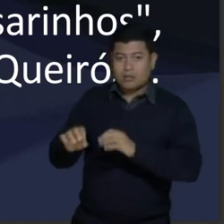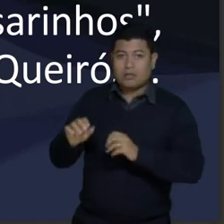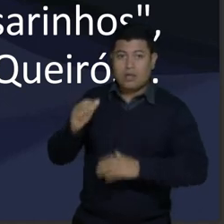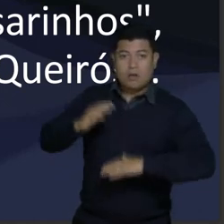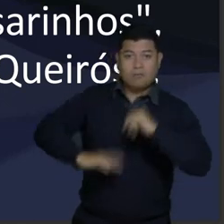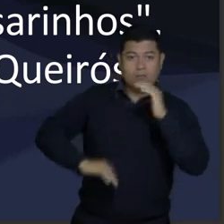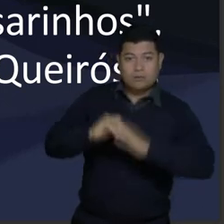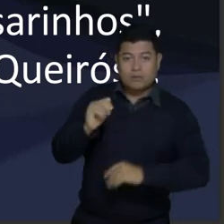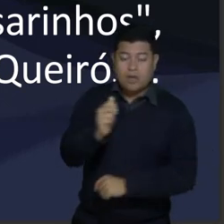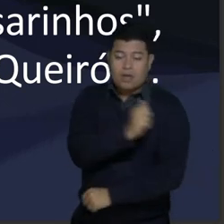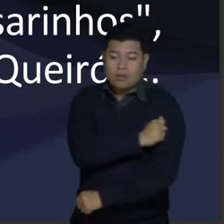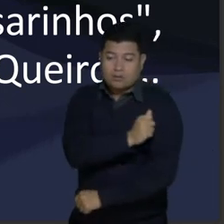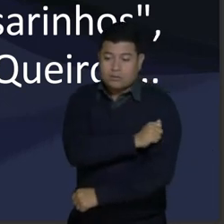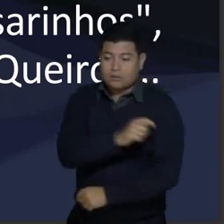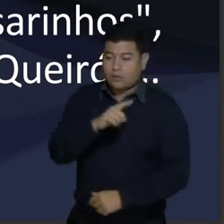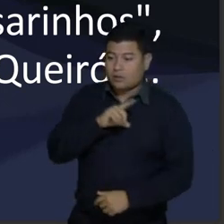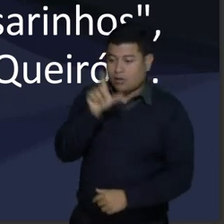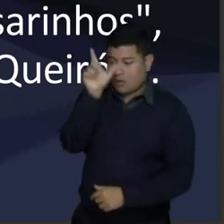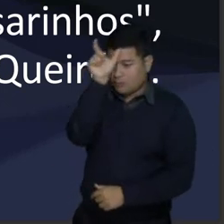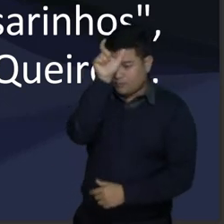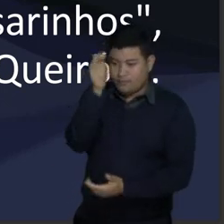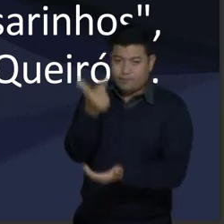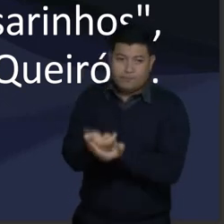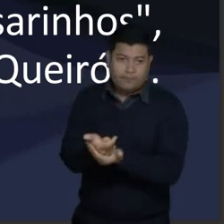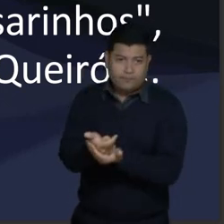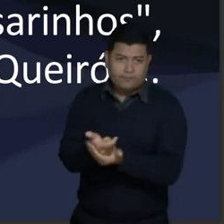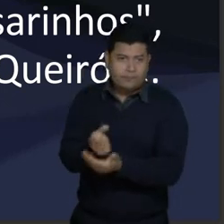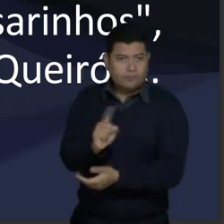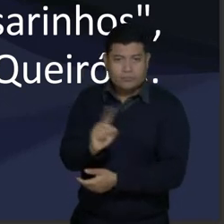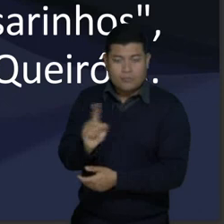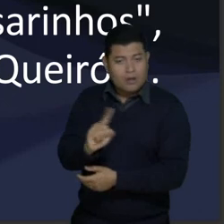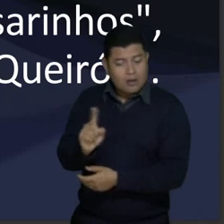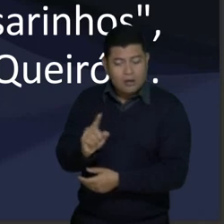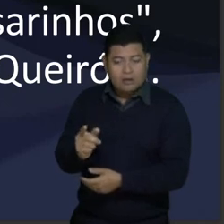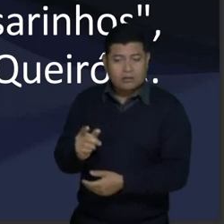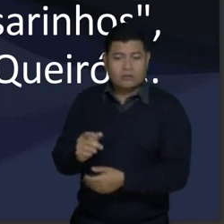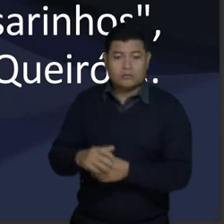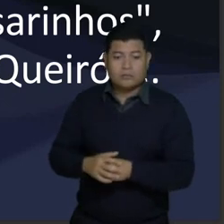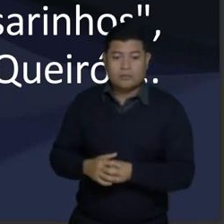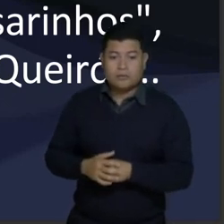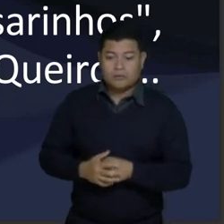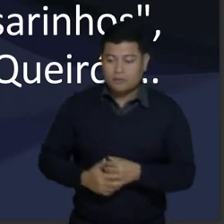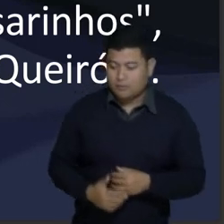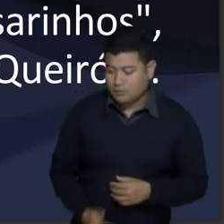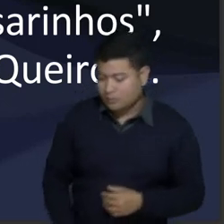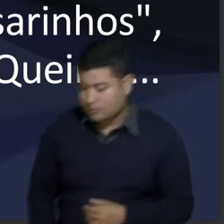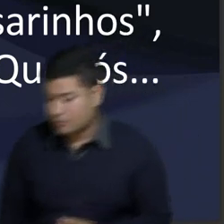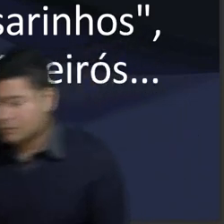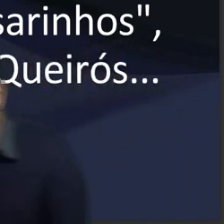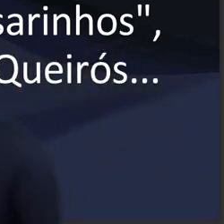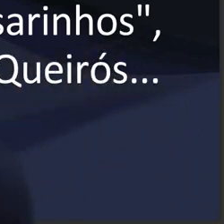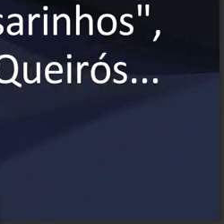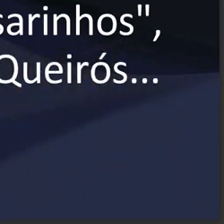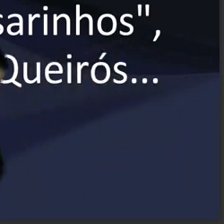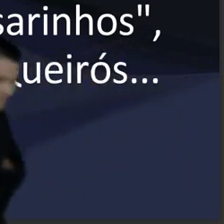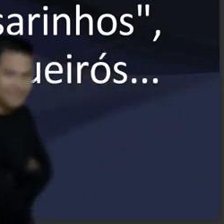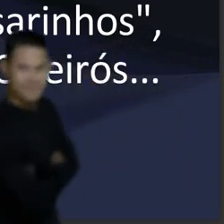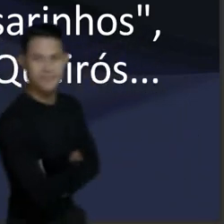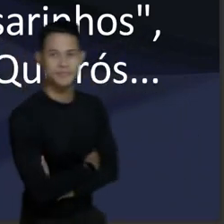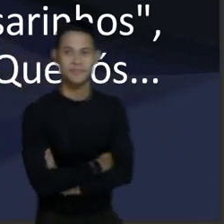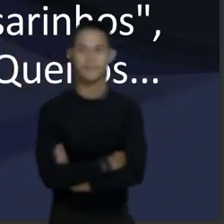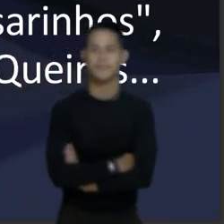Estudantes com dislexia eu vou trazer para vocês um o trabalho